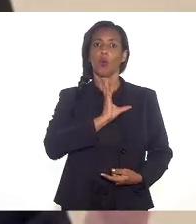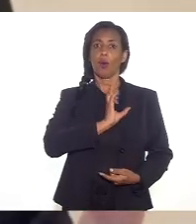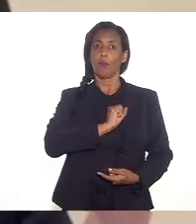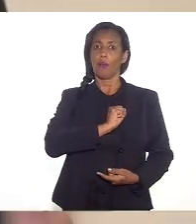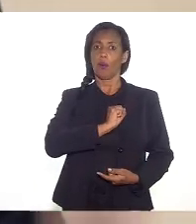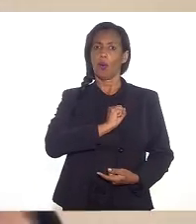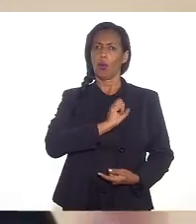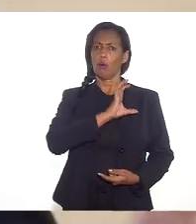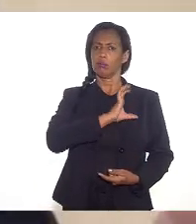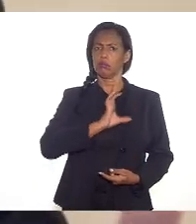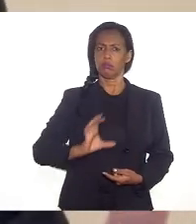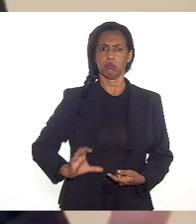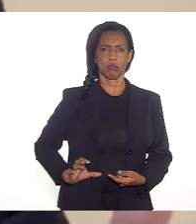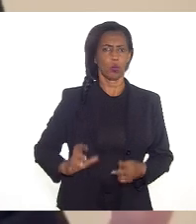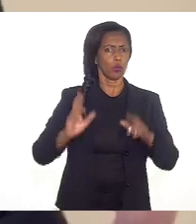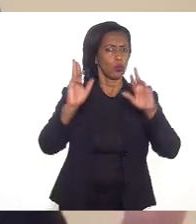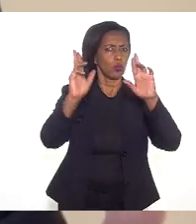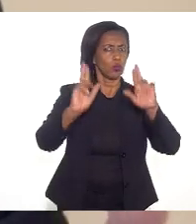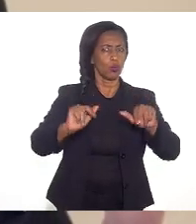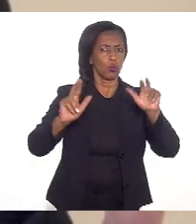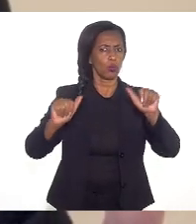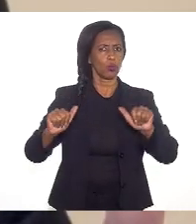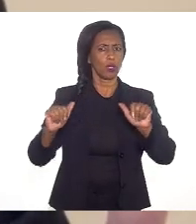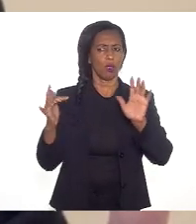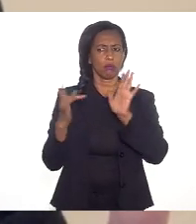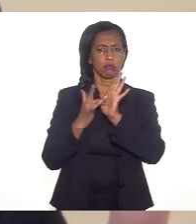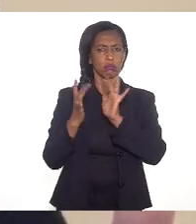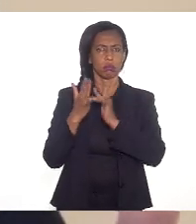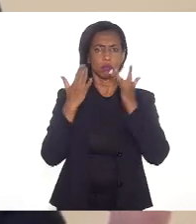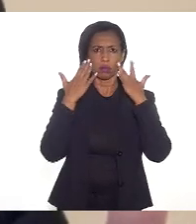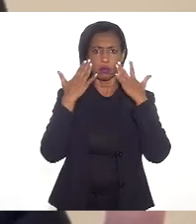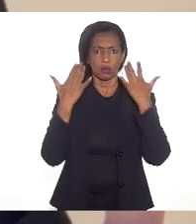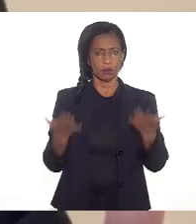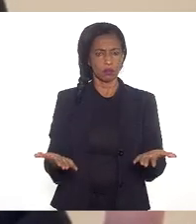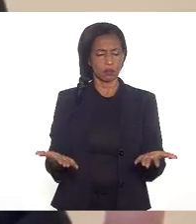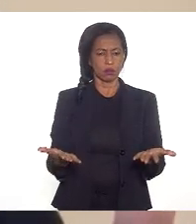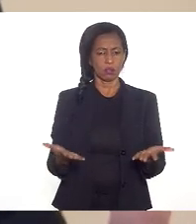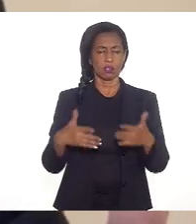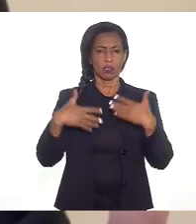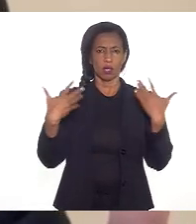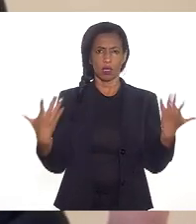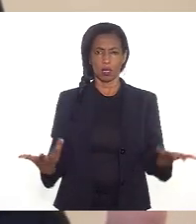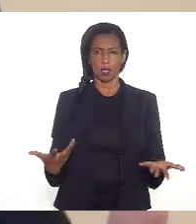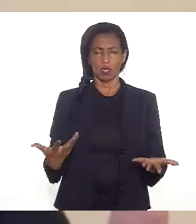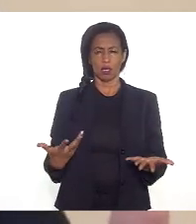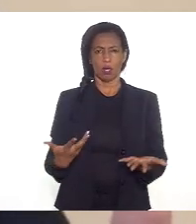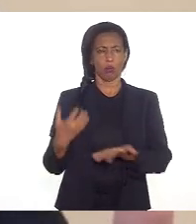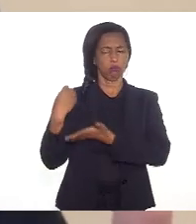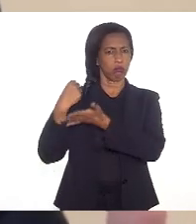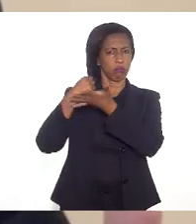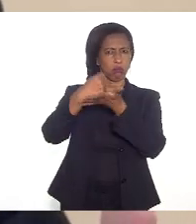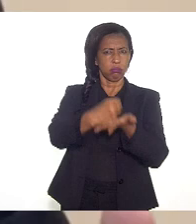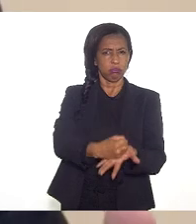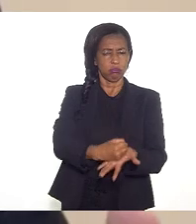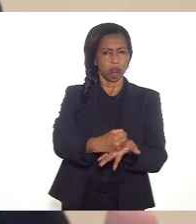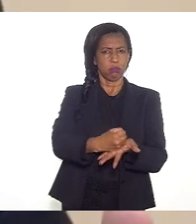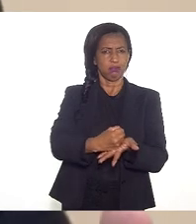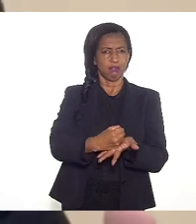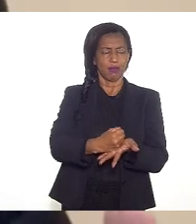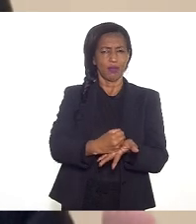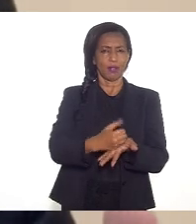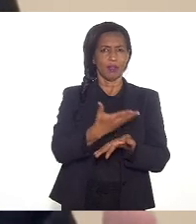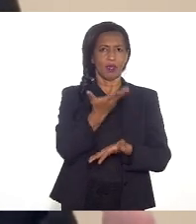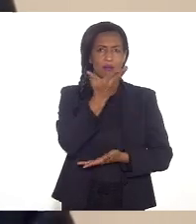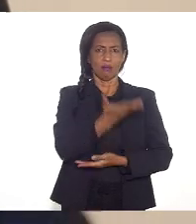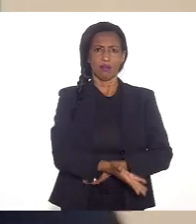Jamais Jesus Cristo se manifestaria dessa maneira tão agressiva em relação